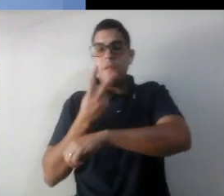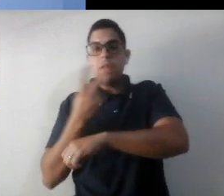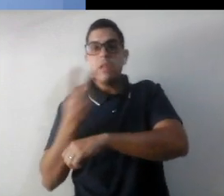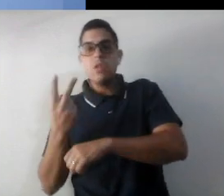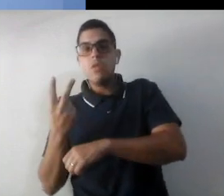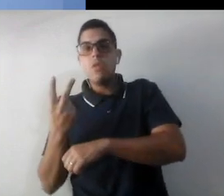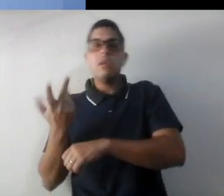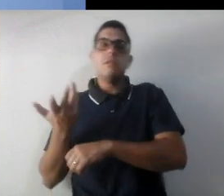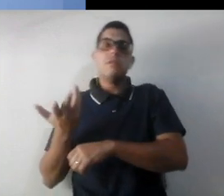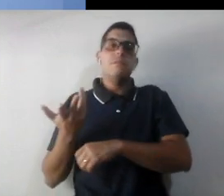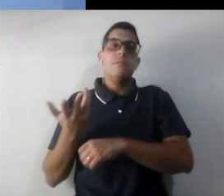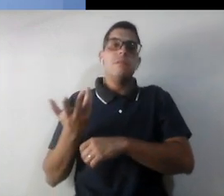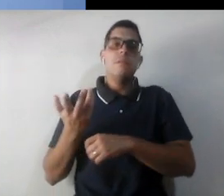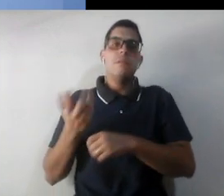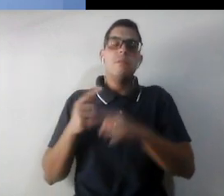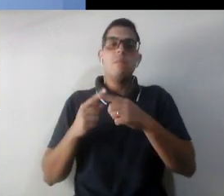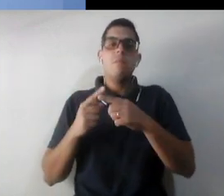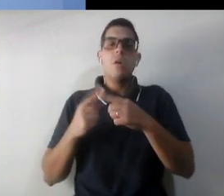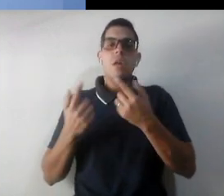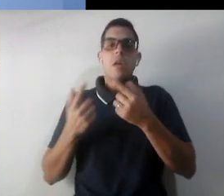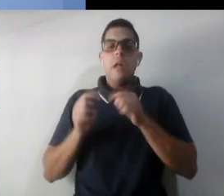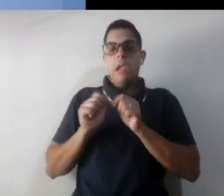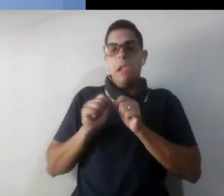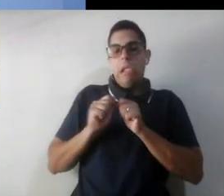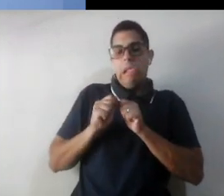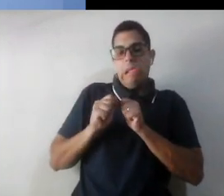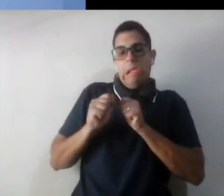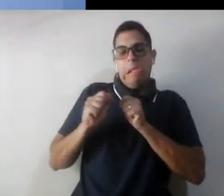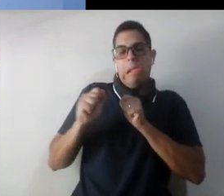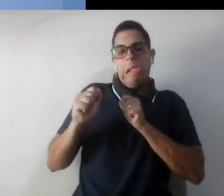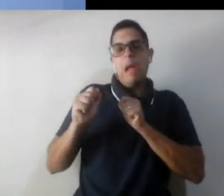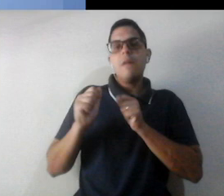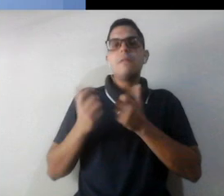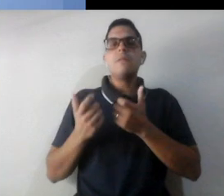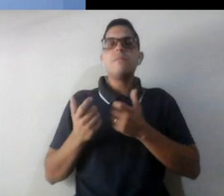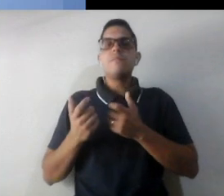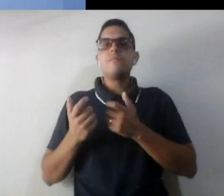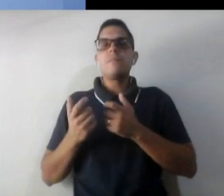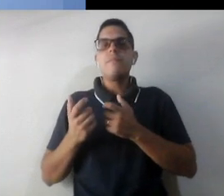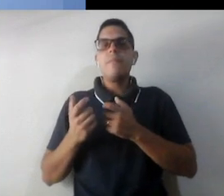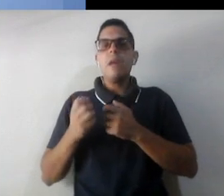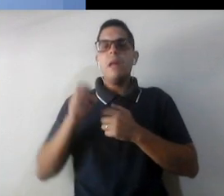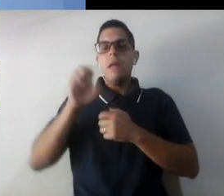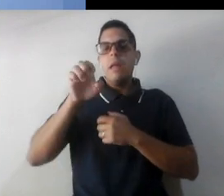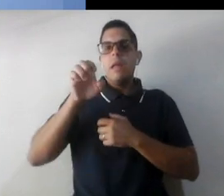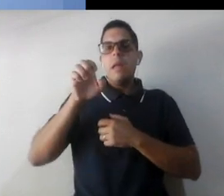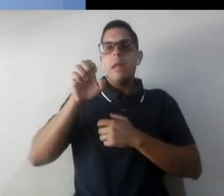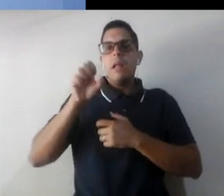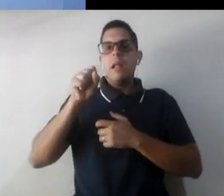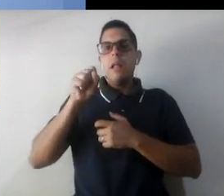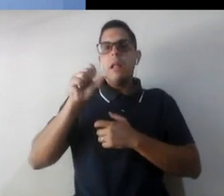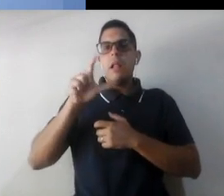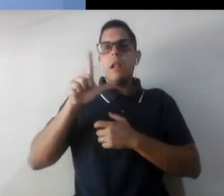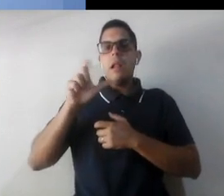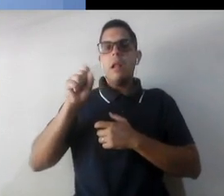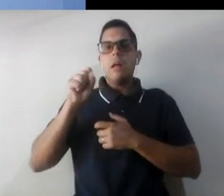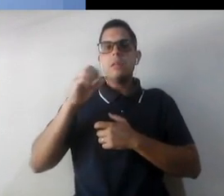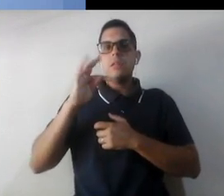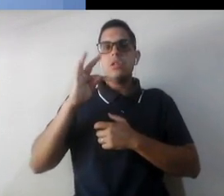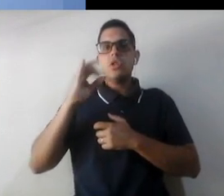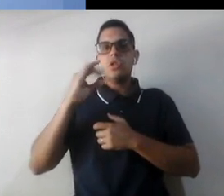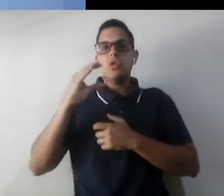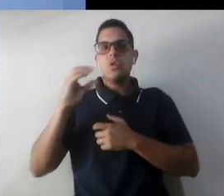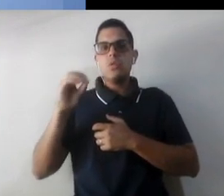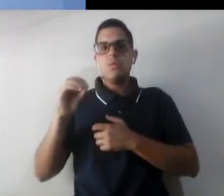resultado final, eu vou medir 20 centímetros, quando na verdade eu estarei medindo 22